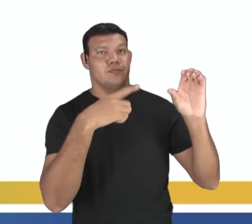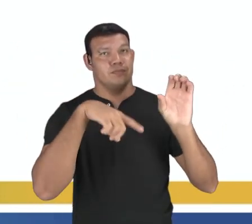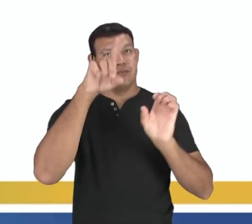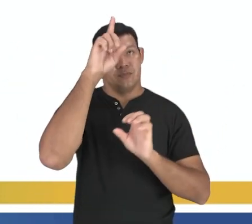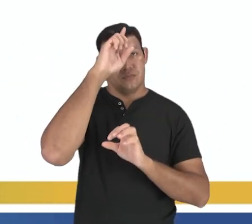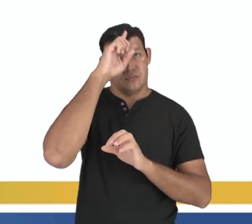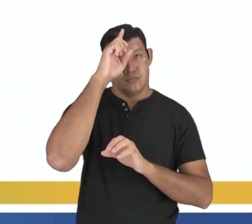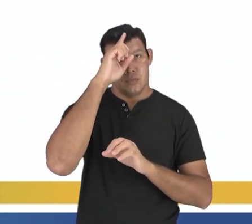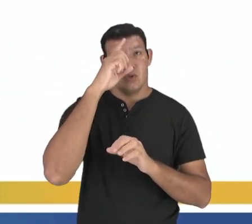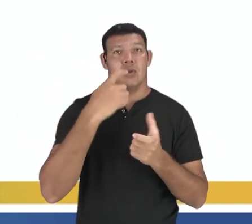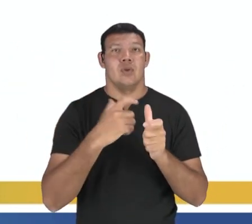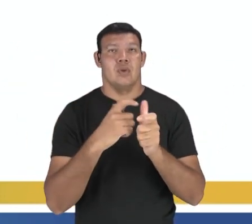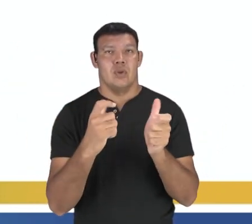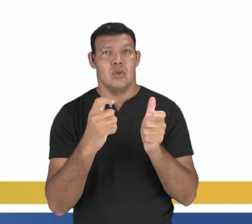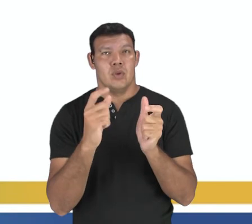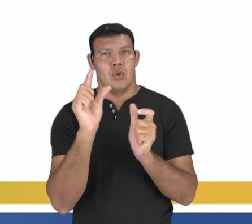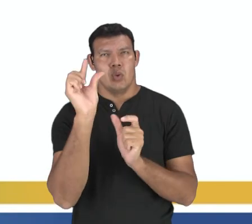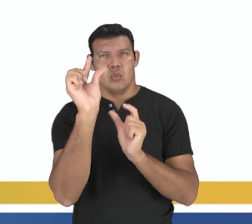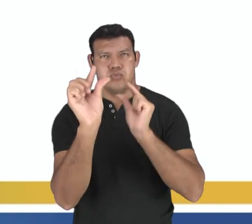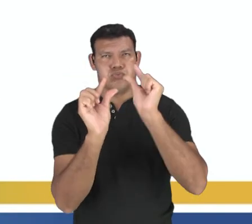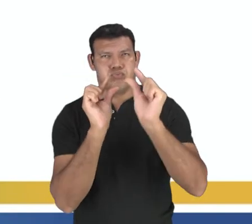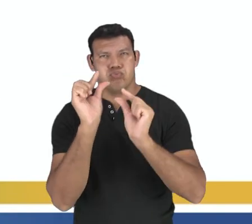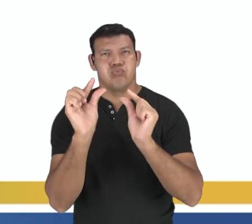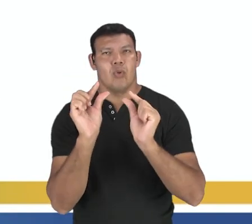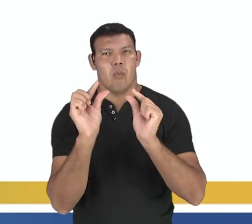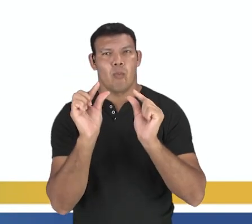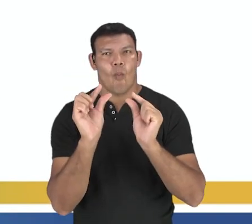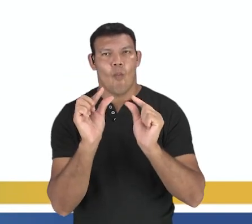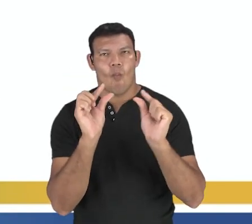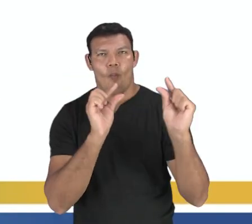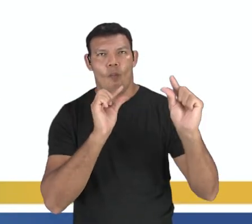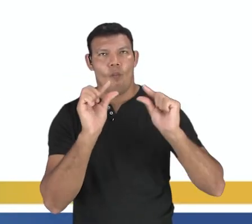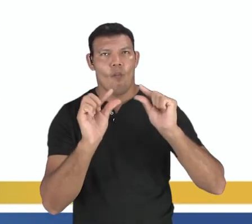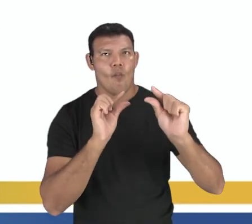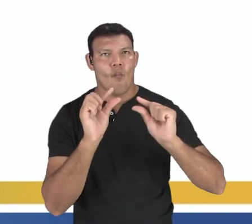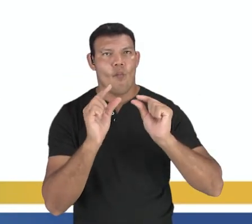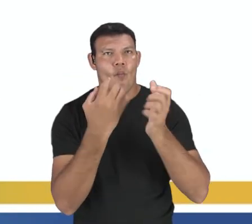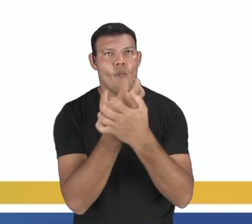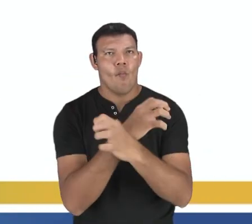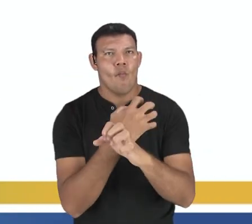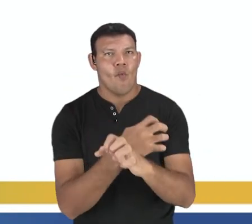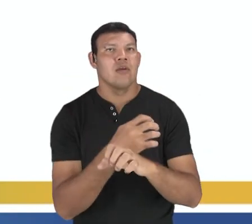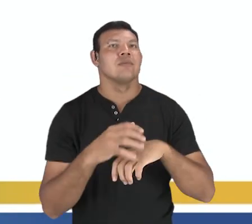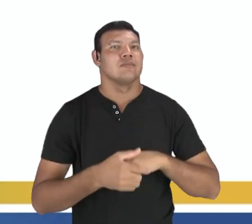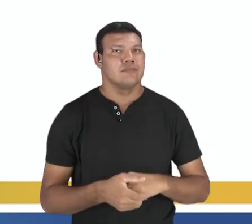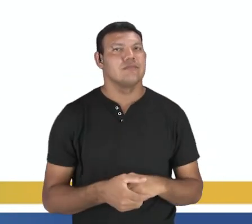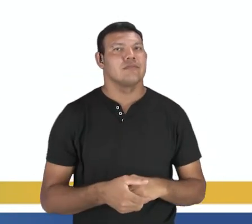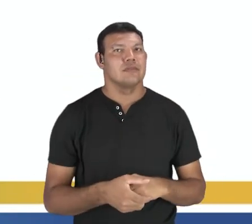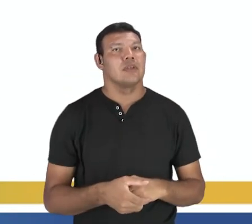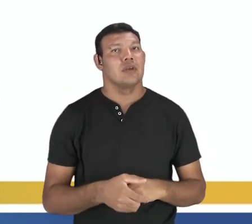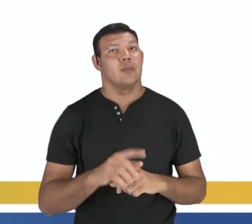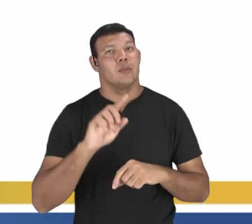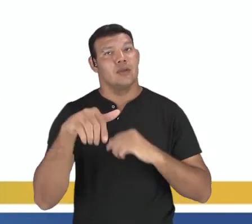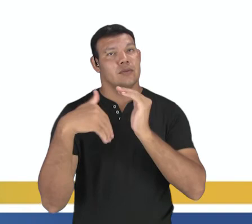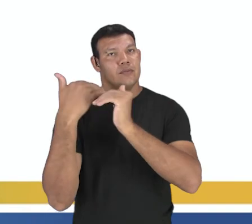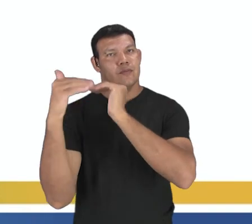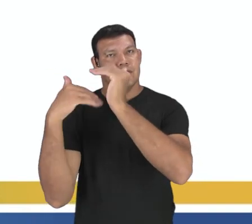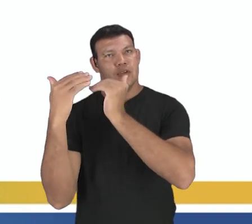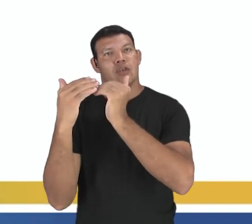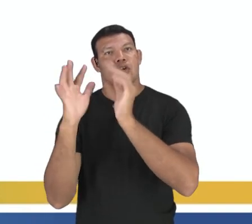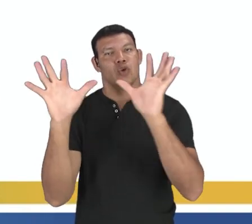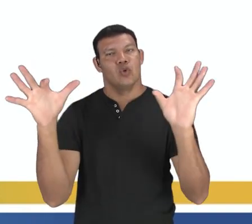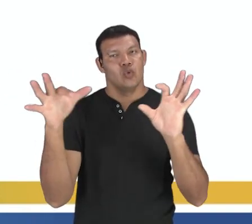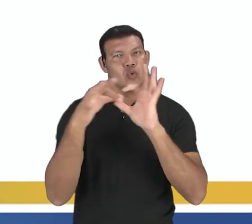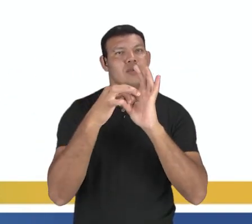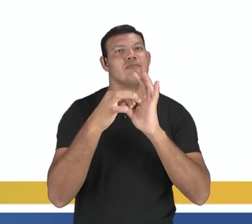ocorre o desenvolvimento, muitos ossos se unem. Ou letra D. Em uma criança existe um número menor de ossos, pois nessa fase essas